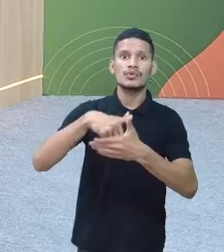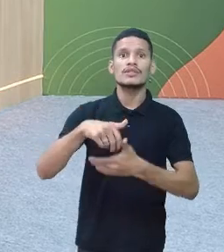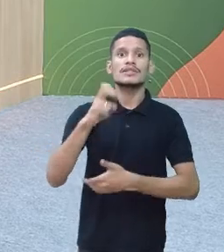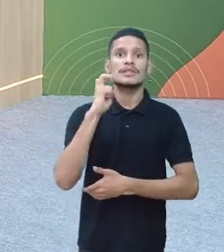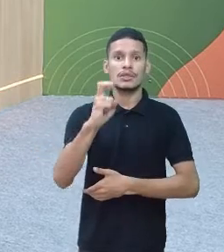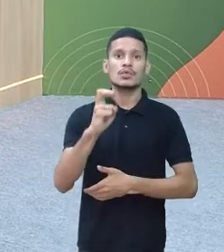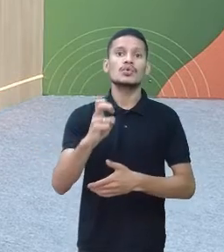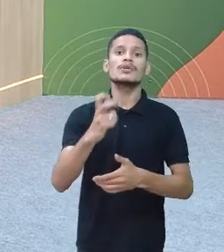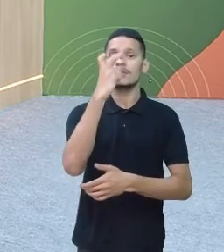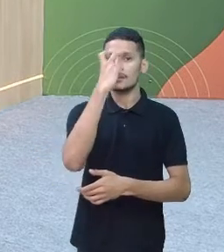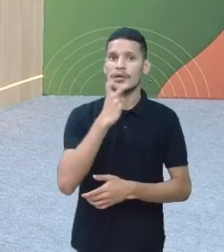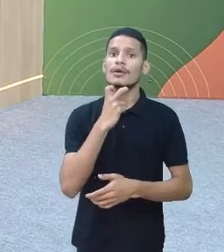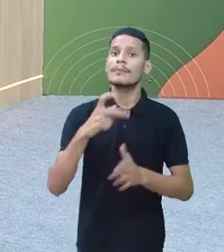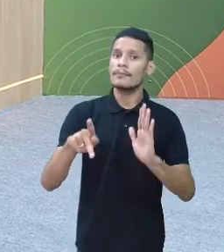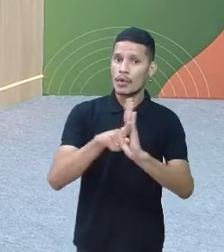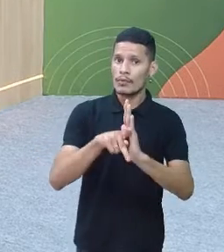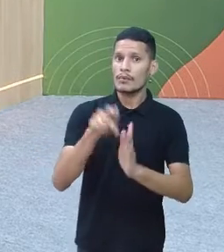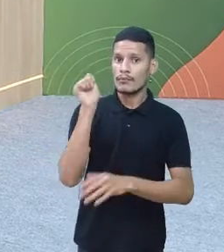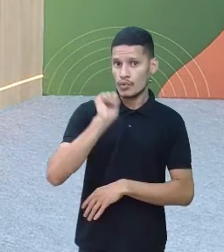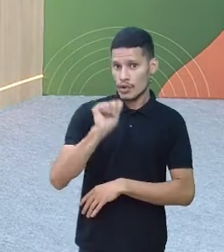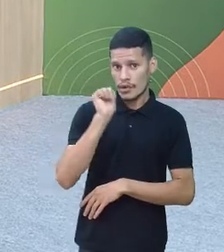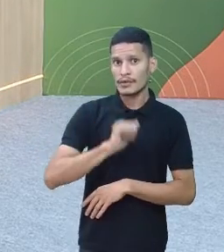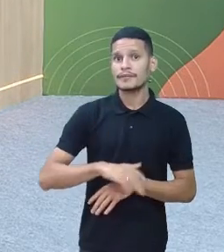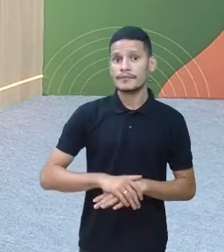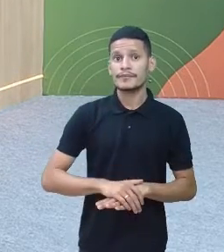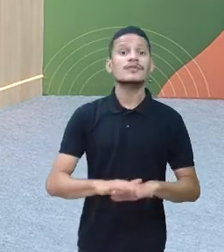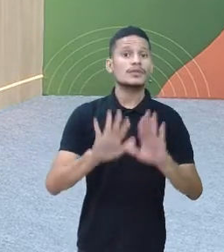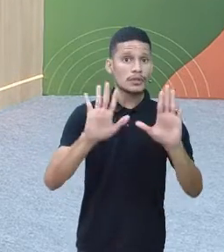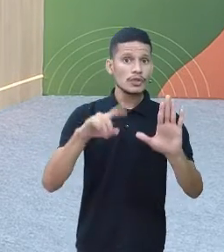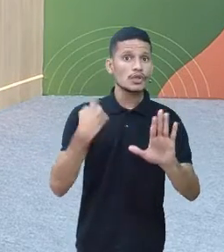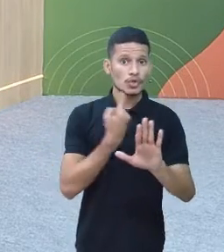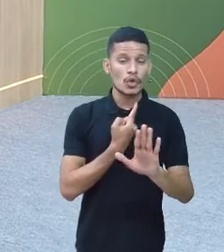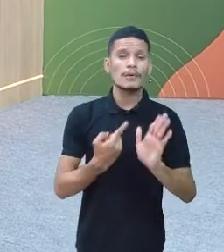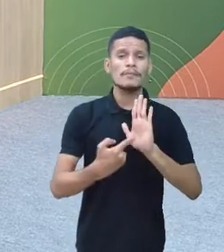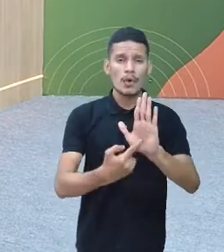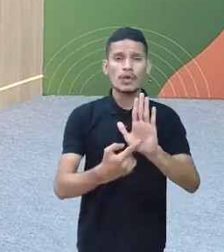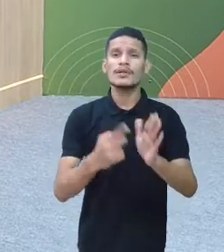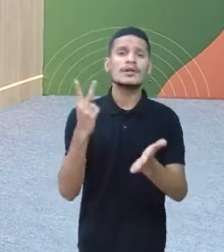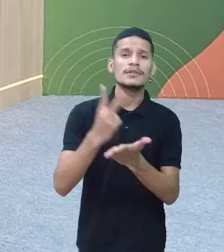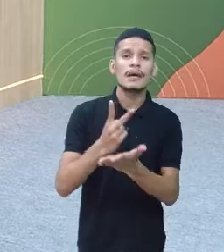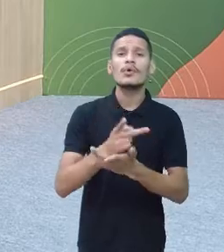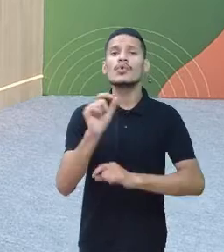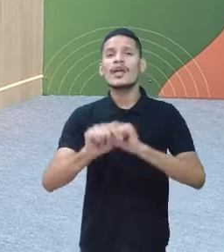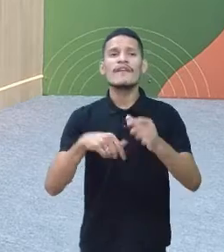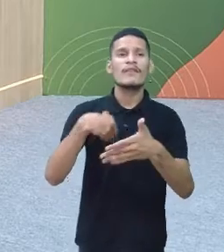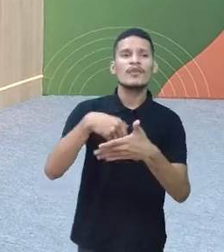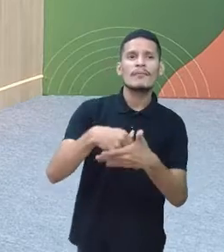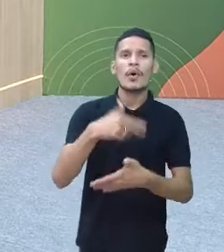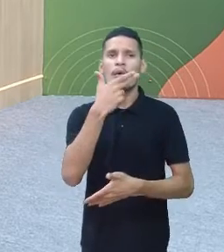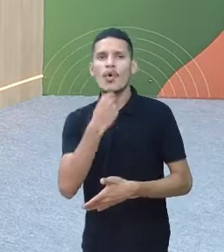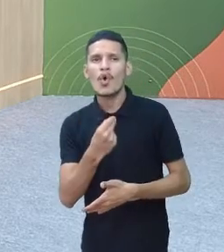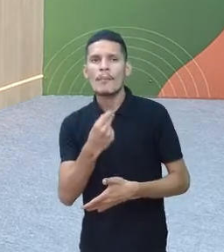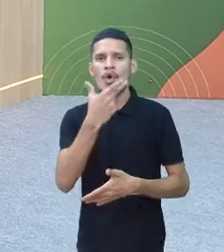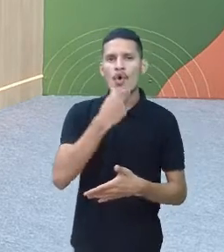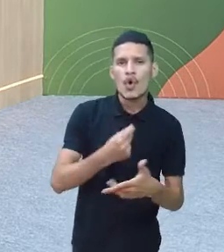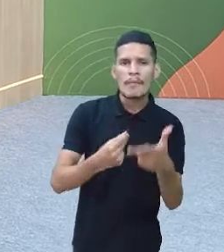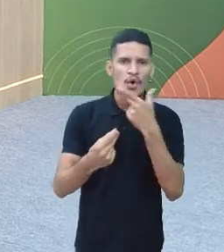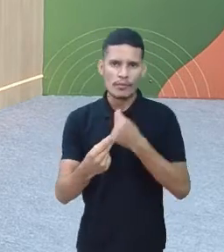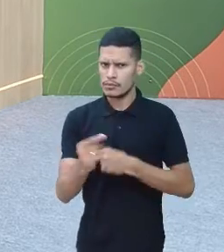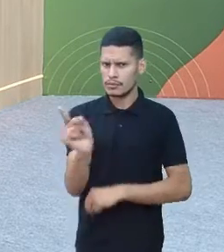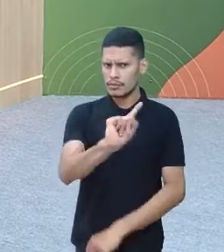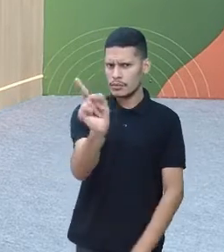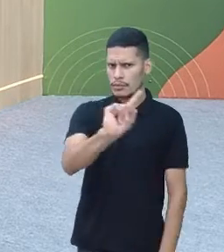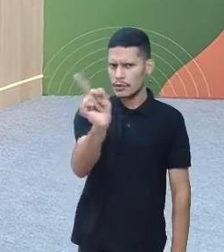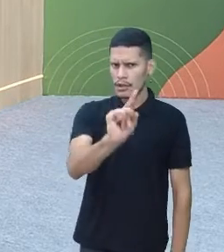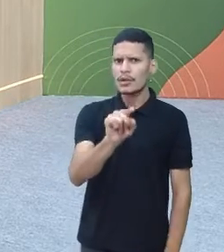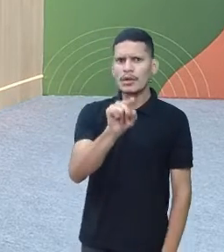mulheres. A gente vai ver que aí tem muitas essas coisas de dizer futebol é coisa de homem, futebol é coisa... Não, Bença,